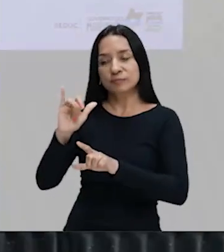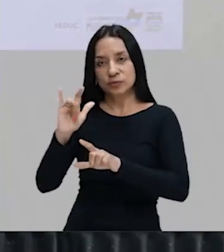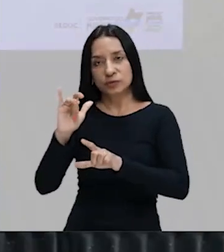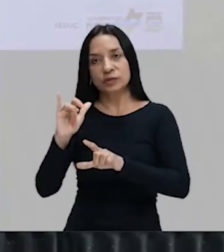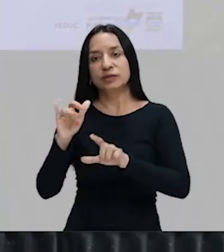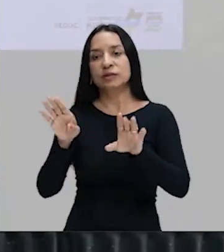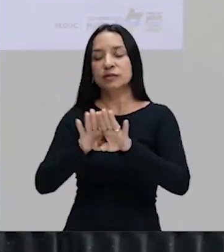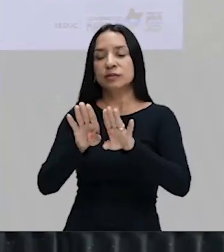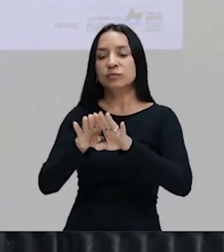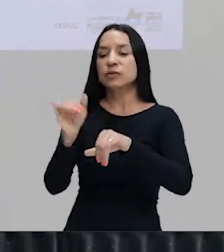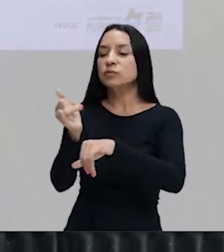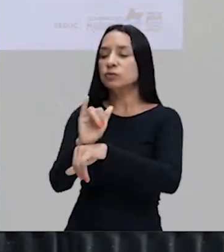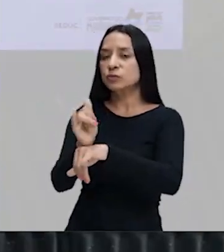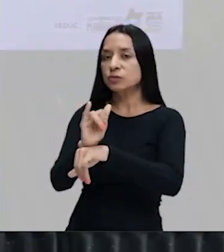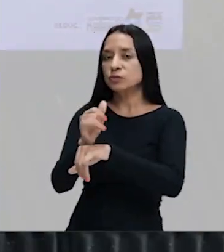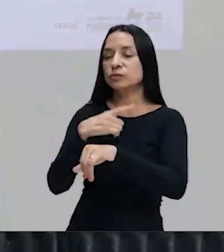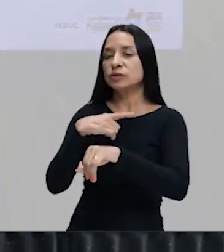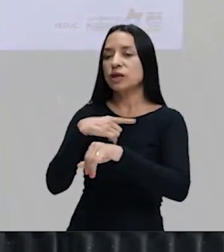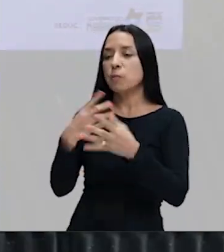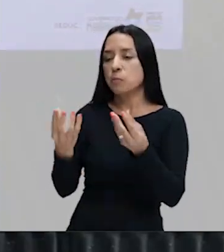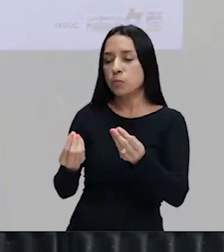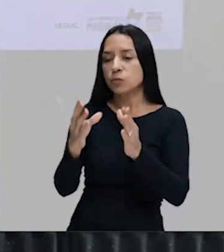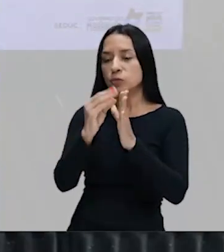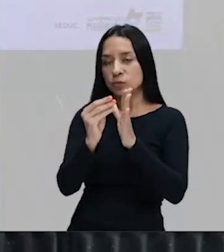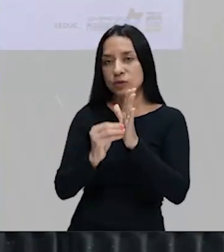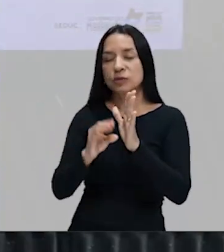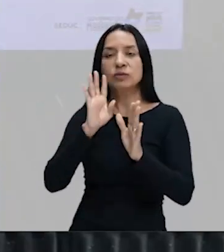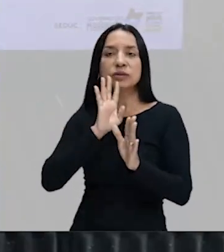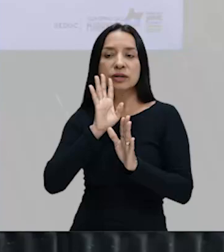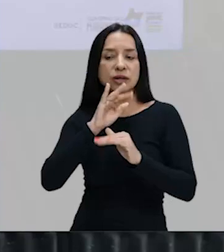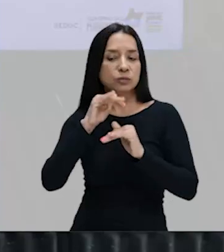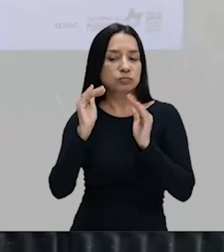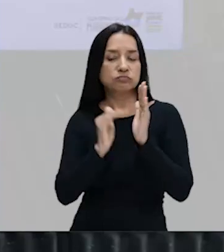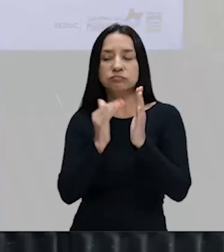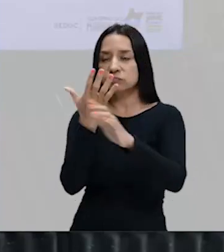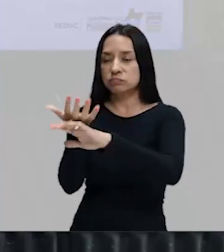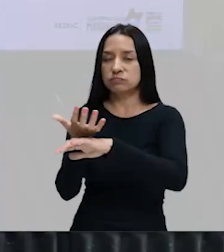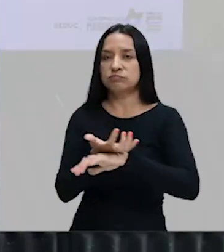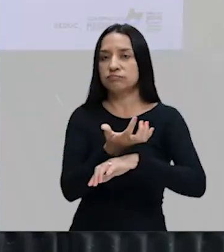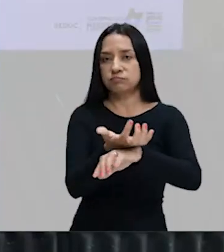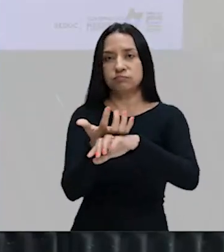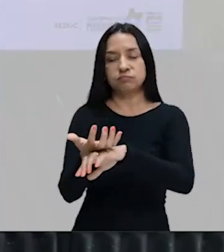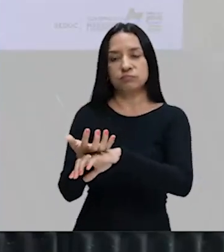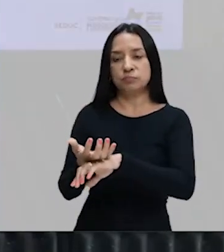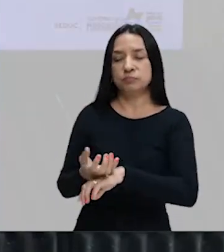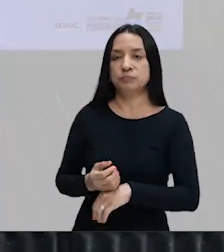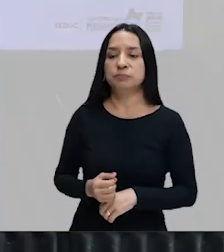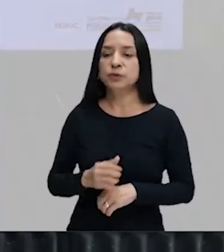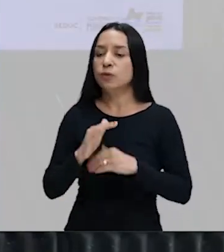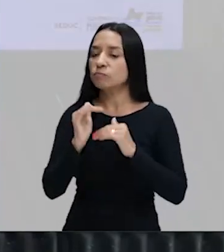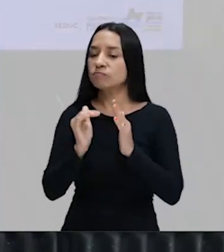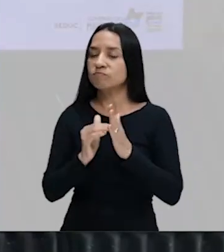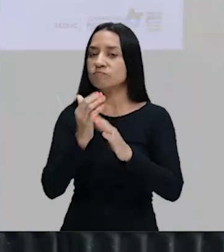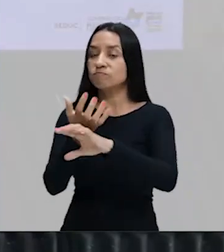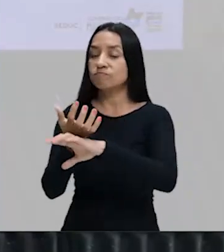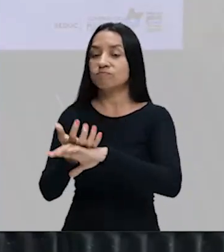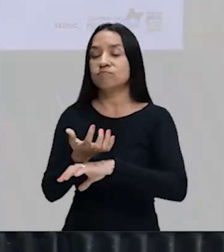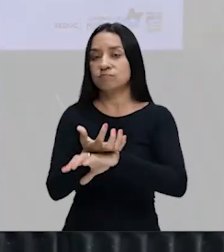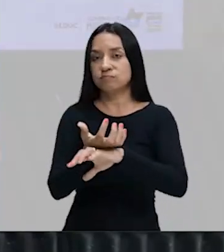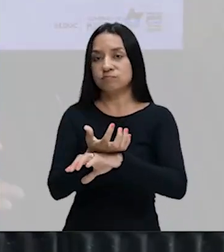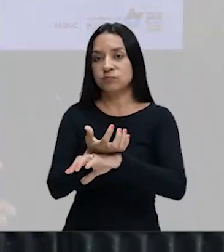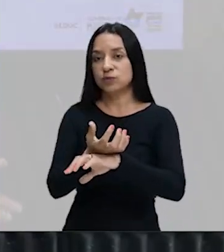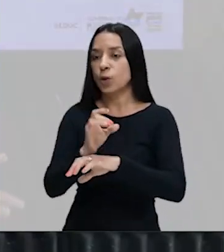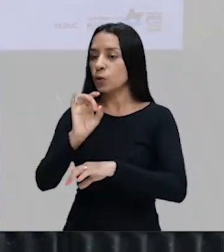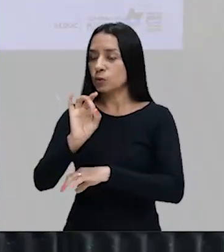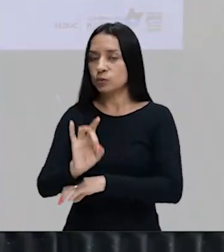também. Nós temos muitos conteúdos bem legais para vocês de todas as disciplinas, viu? Todas as disciplinas, são todas as disciplinas, não é